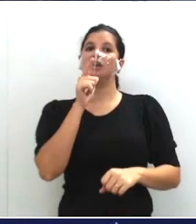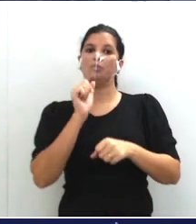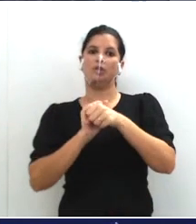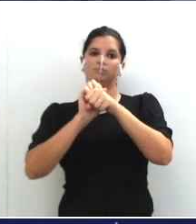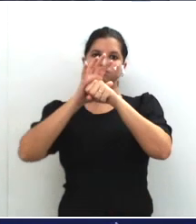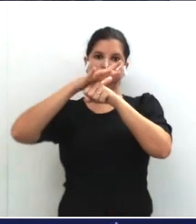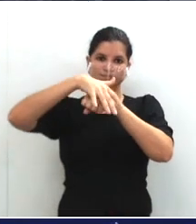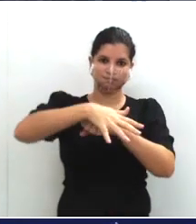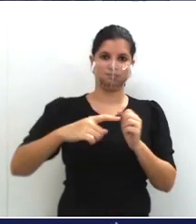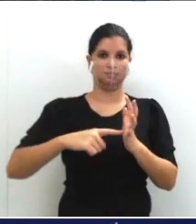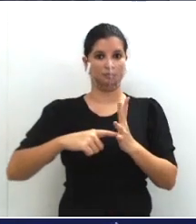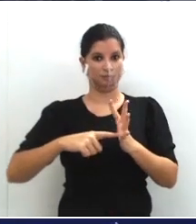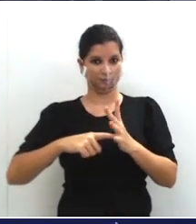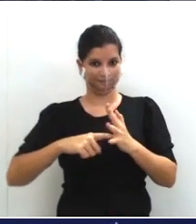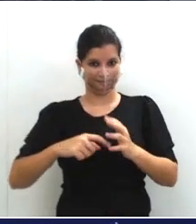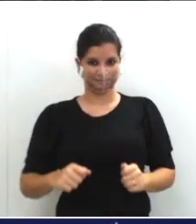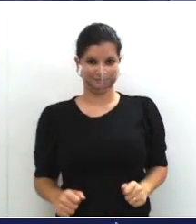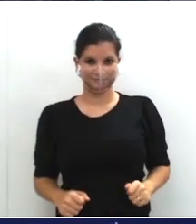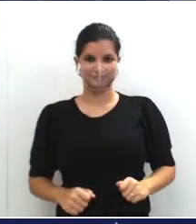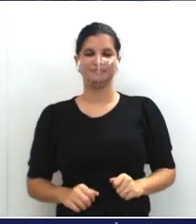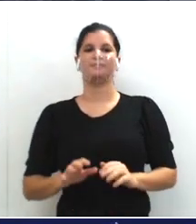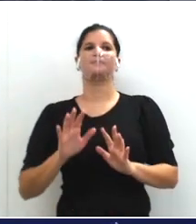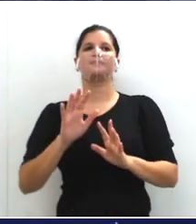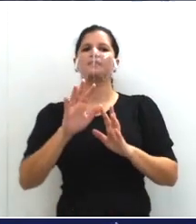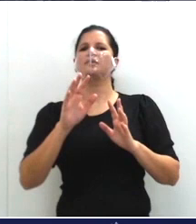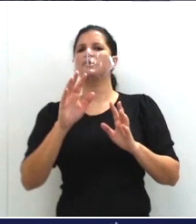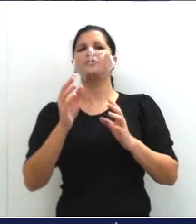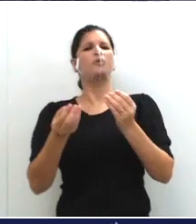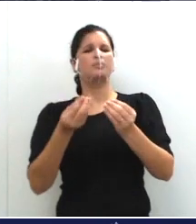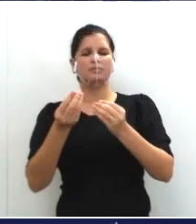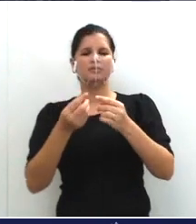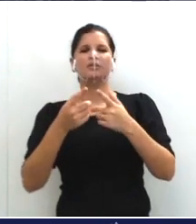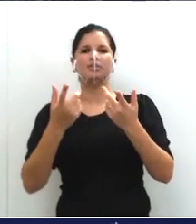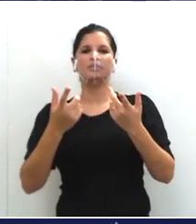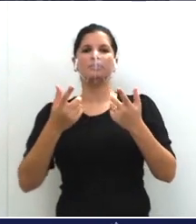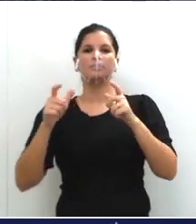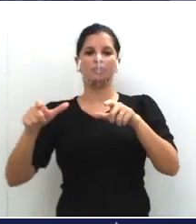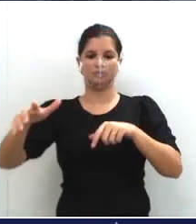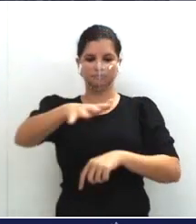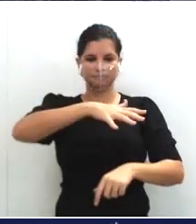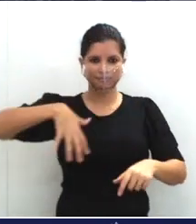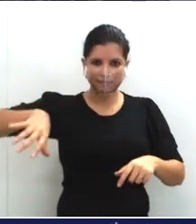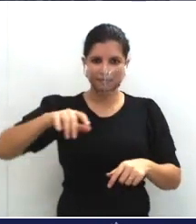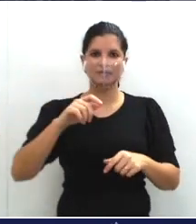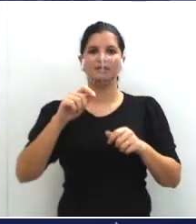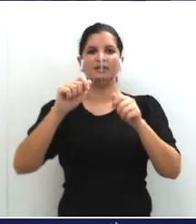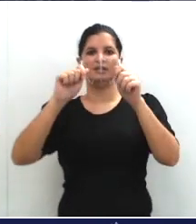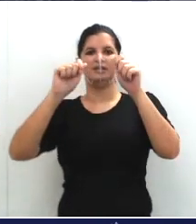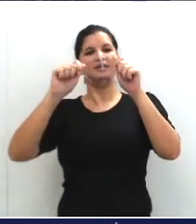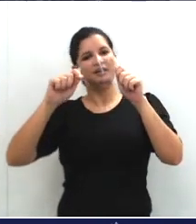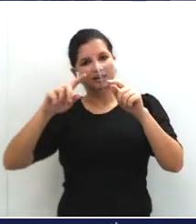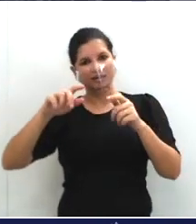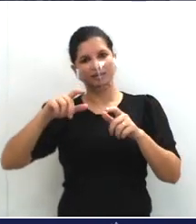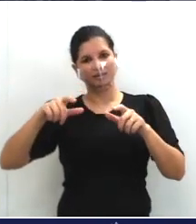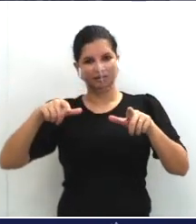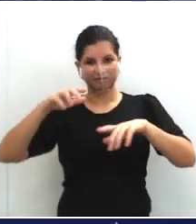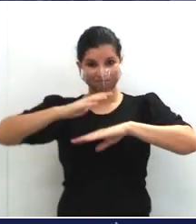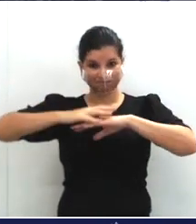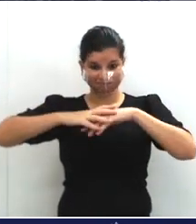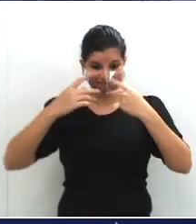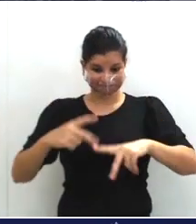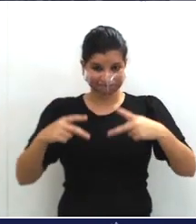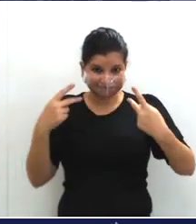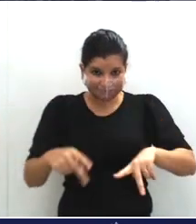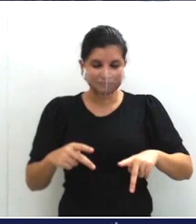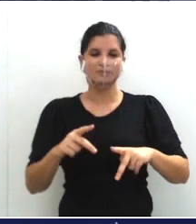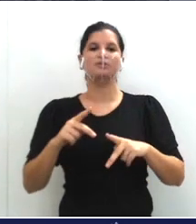telinha. Uma usina hidrelétrica é um complexo arquitetônico, um conjunto de obras que